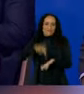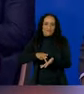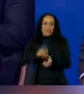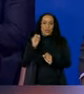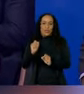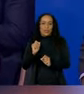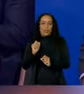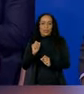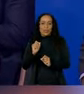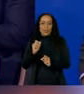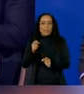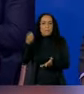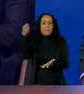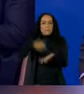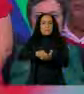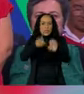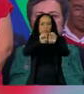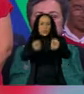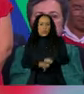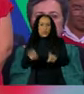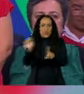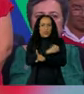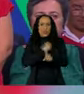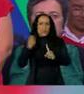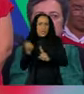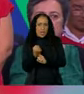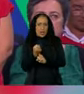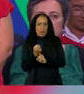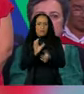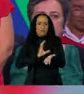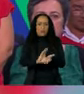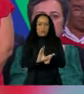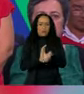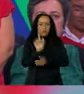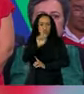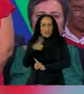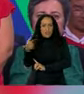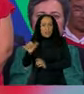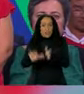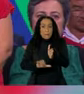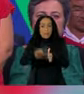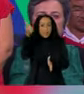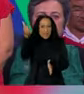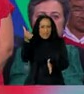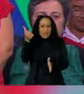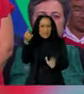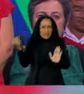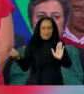Bancar uma estrutura social numa G20, pela primeira vez,